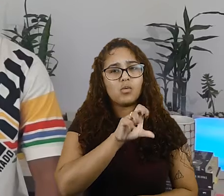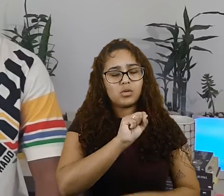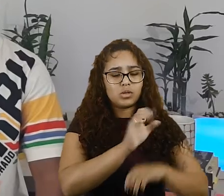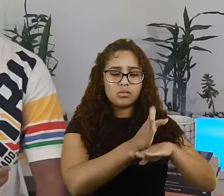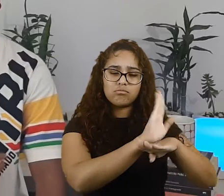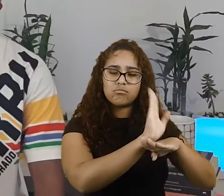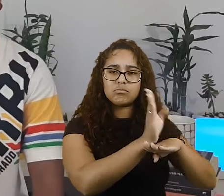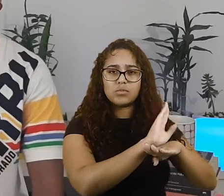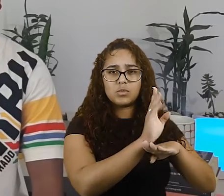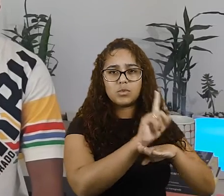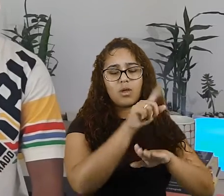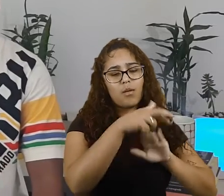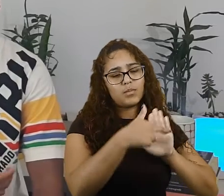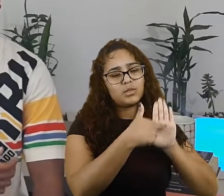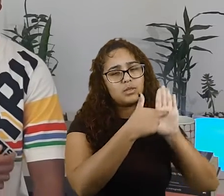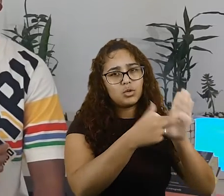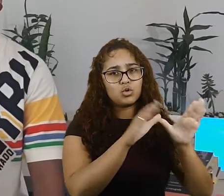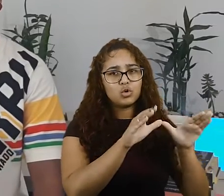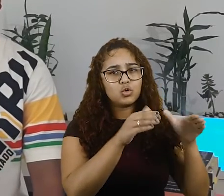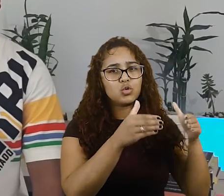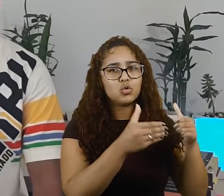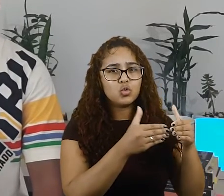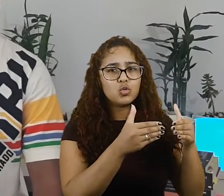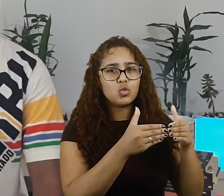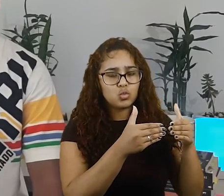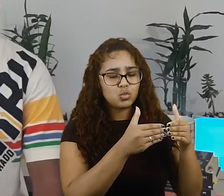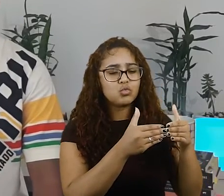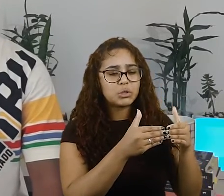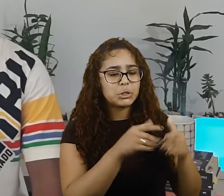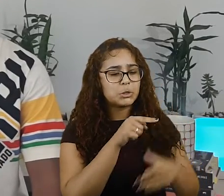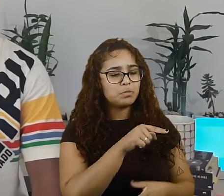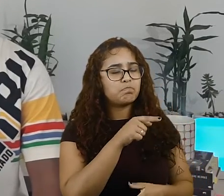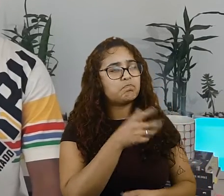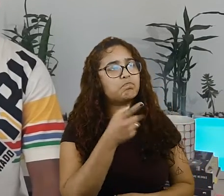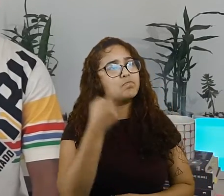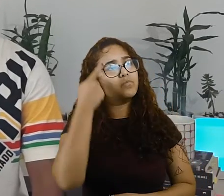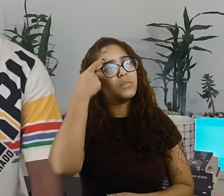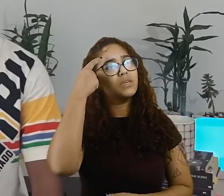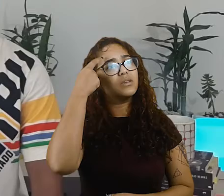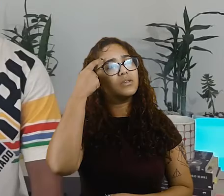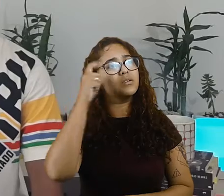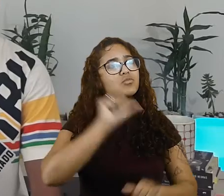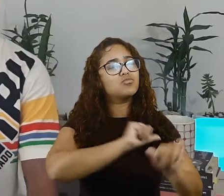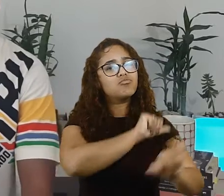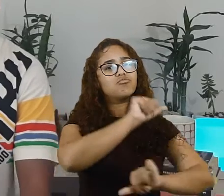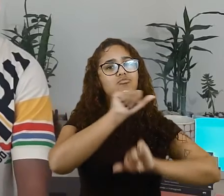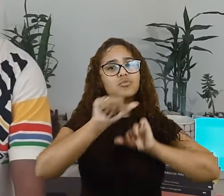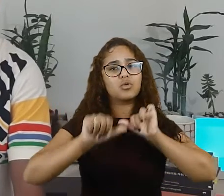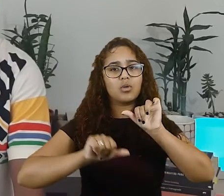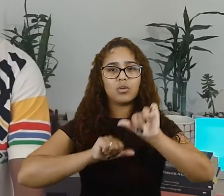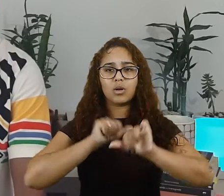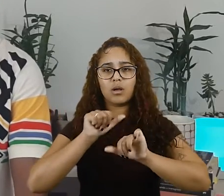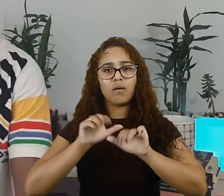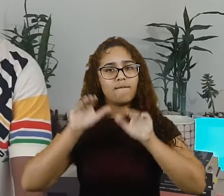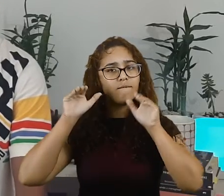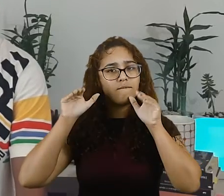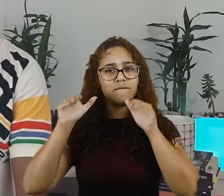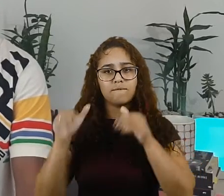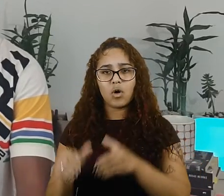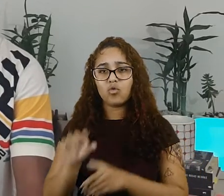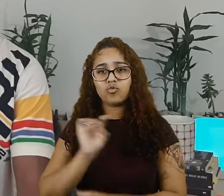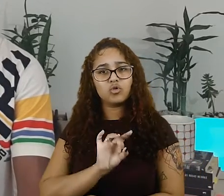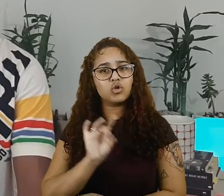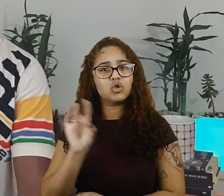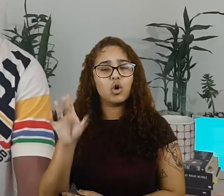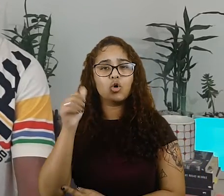tinha antes, que era sobre cinema, sobre representações de alguns grupos invisibilizados, eu resolvi